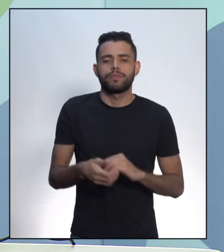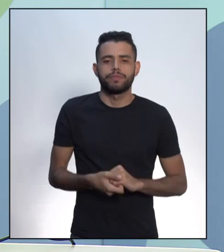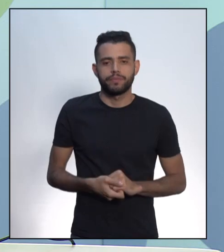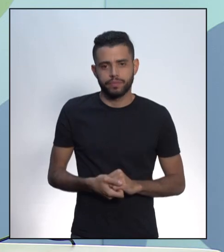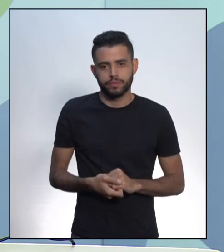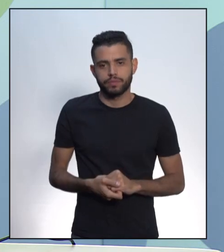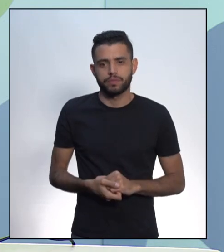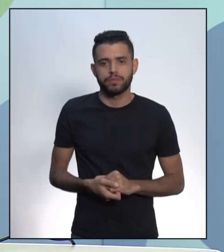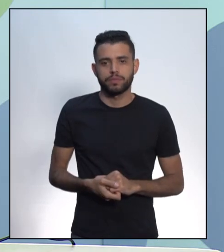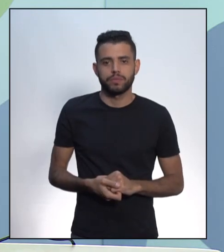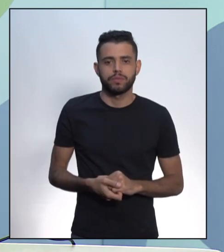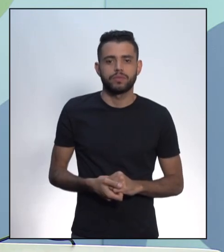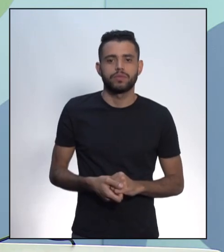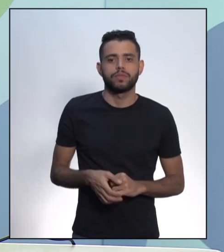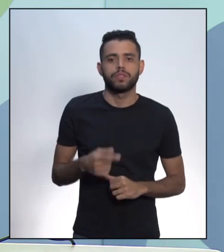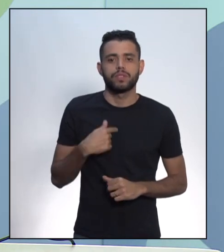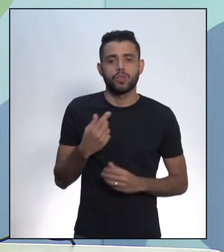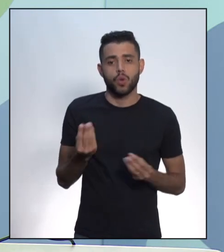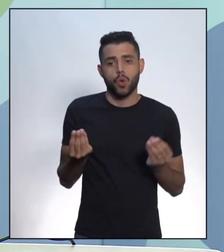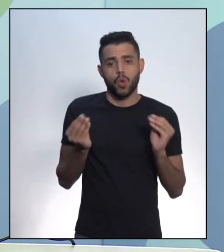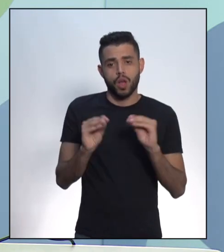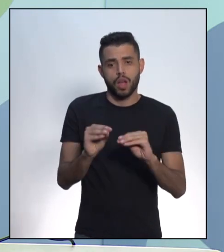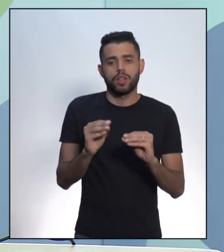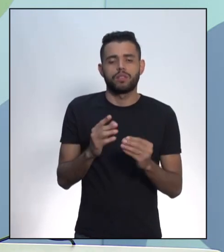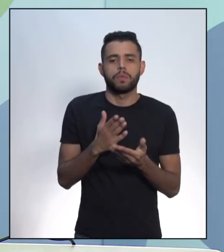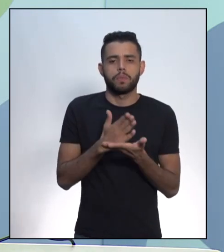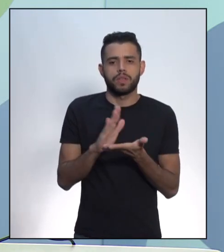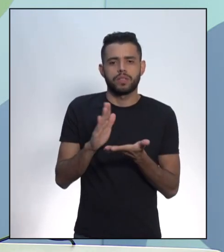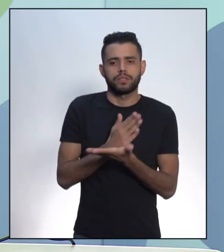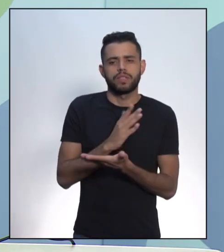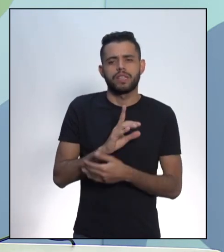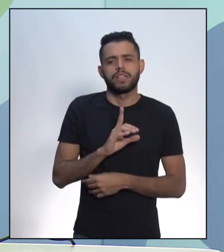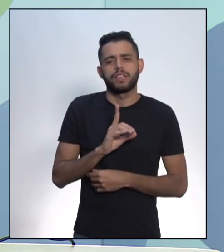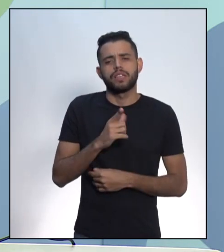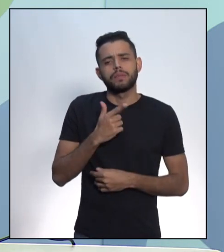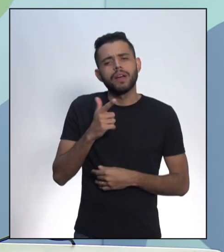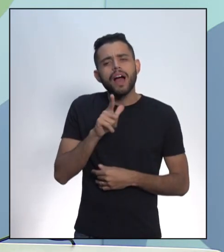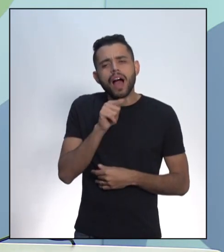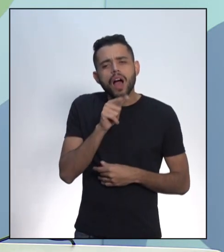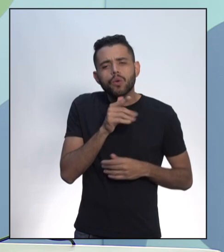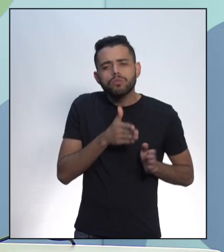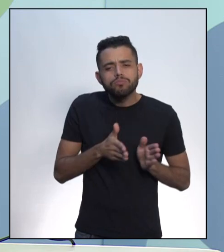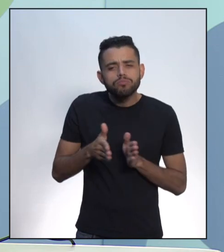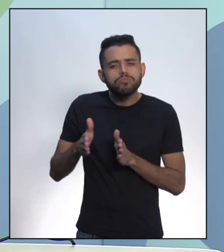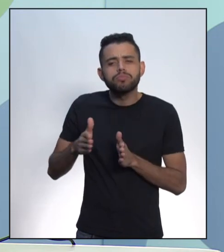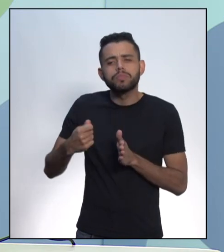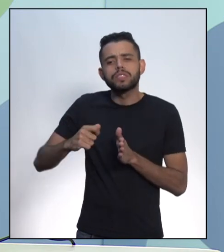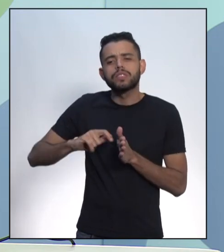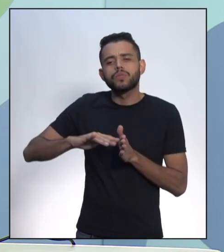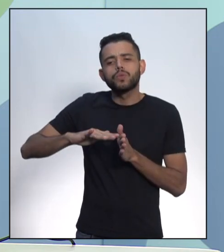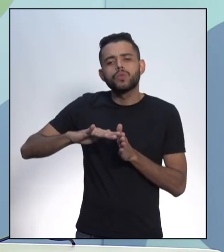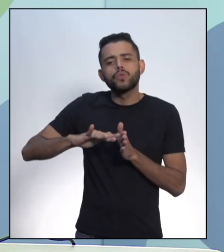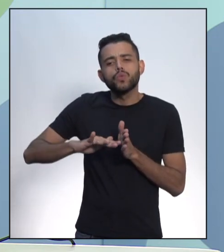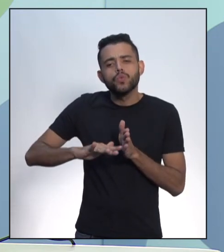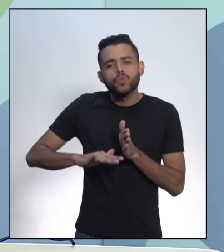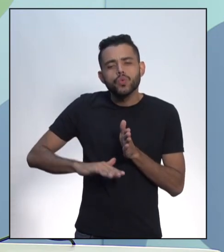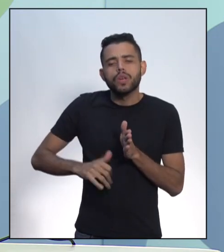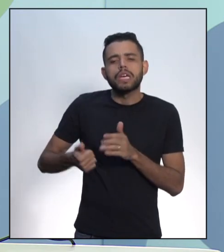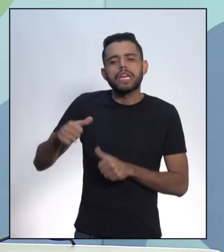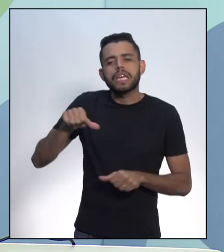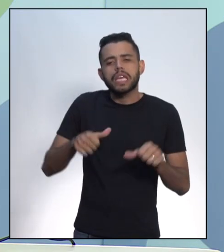colocando aqui no chat alguns métodos de separação. Decantação, filtração, usando alguns métodos